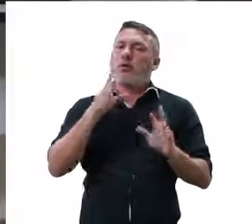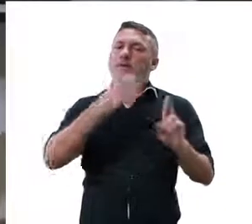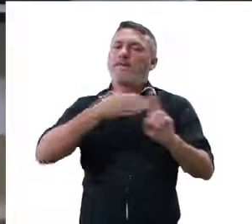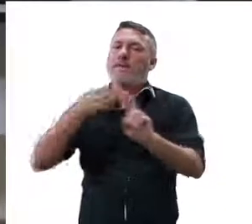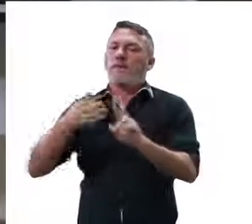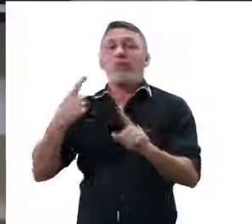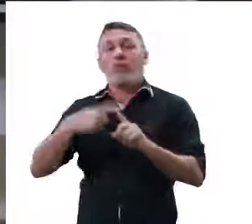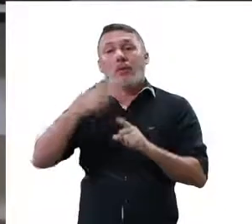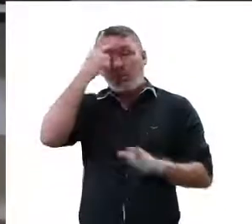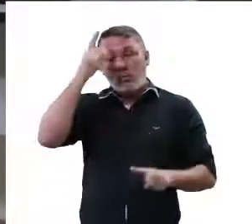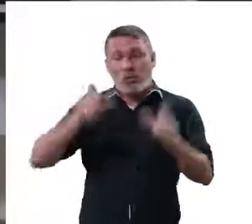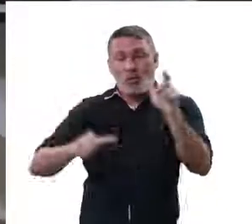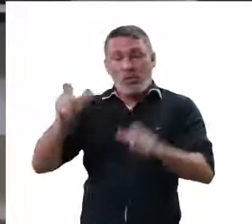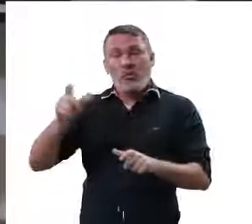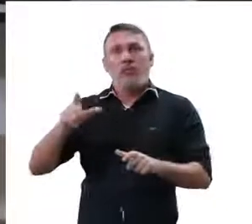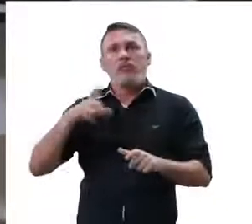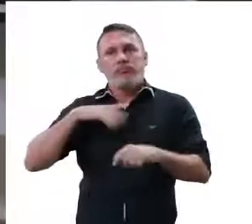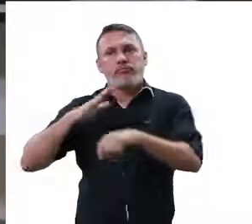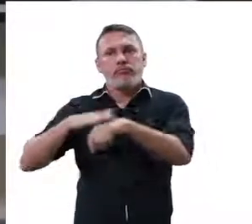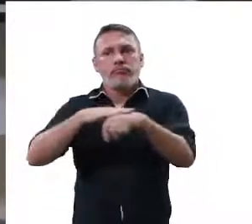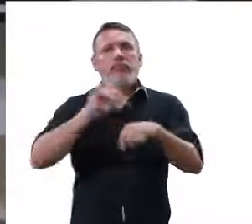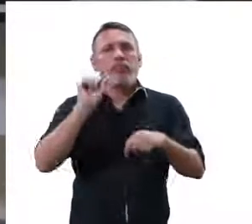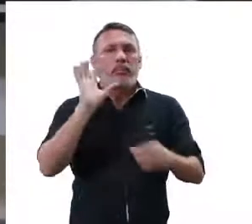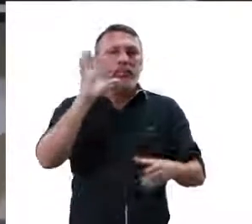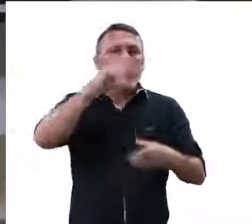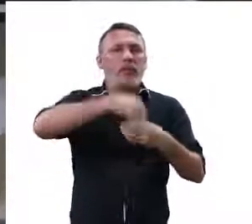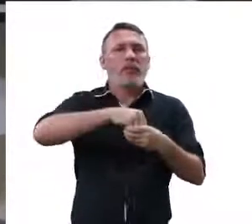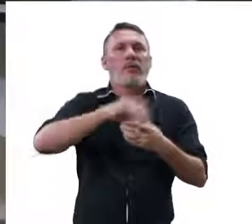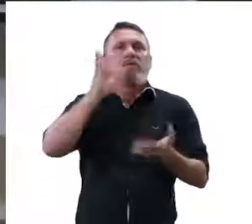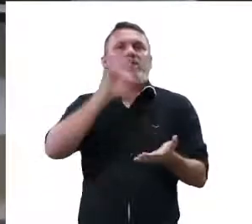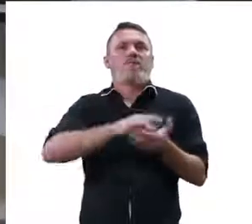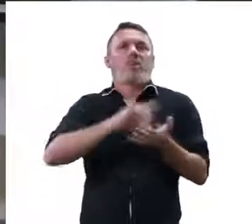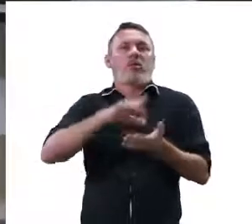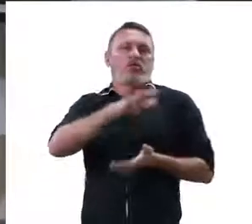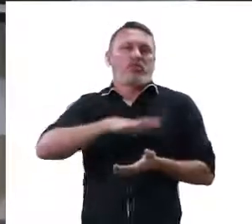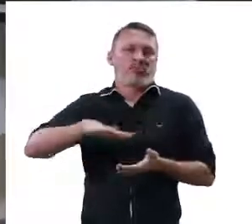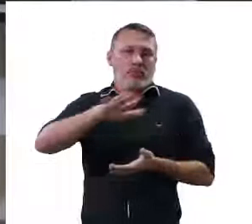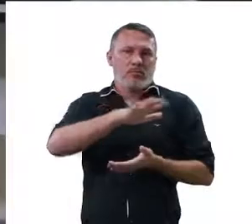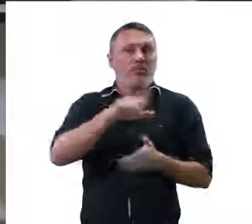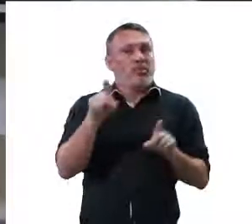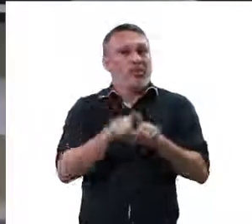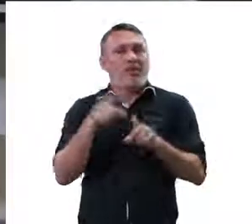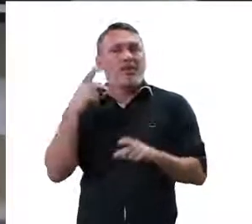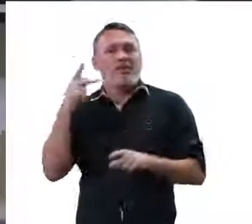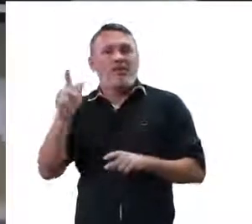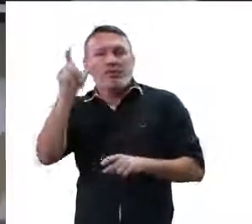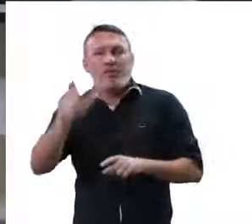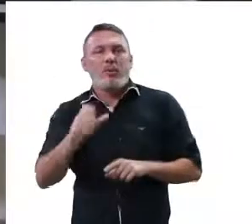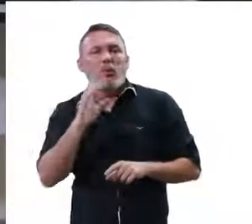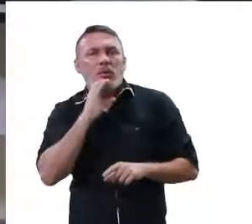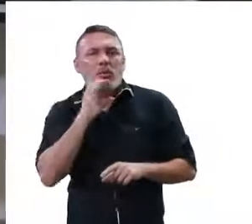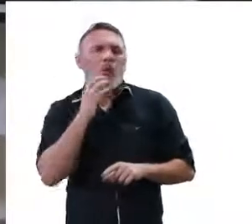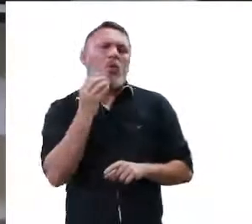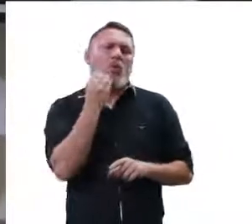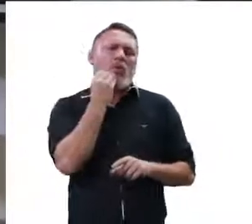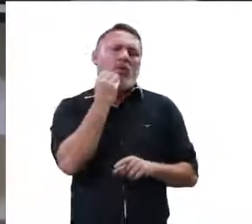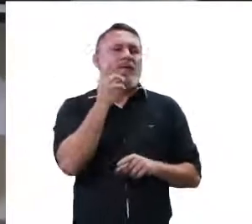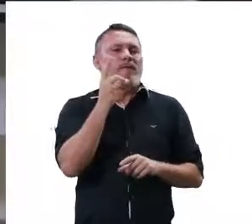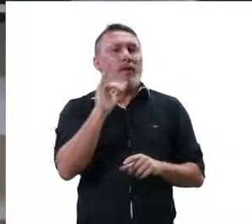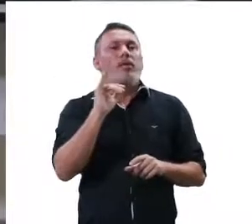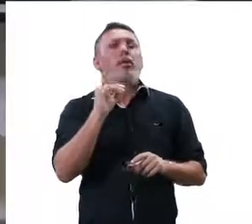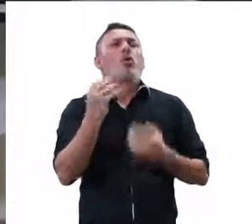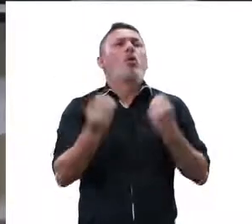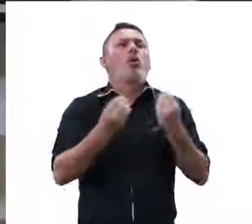É o indivíduo dentro, né, dessa realidade, e esse conhecimento, obviamente,